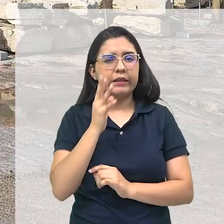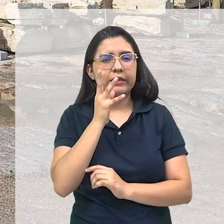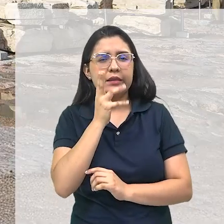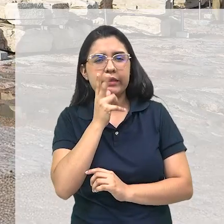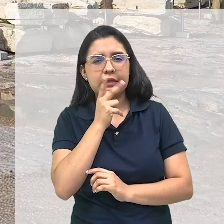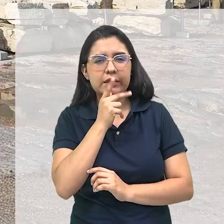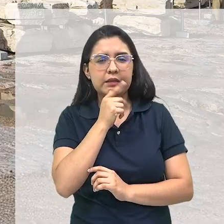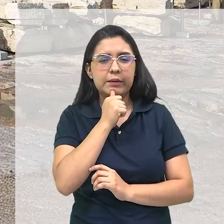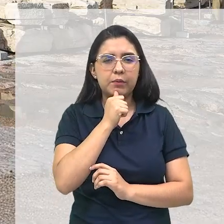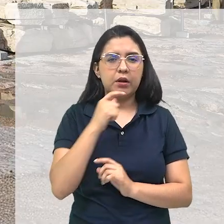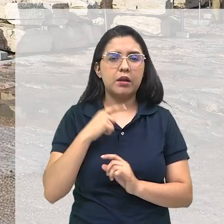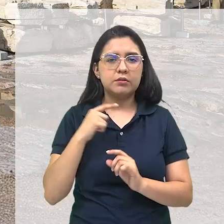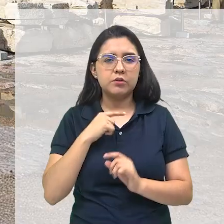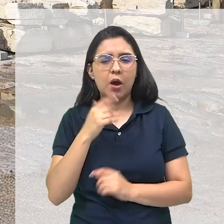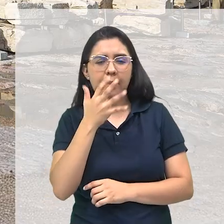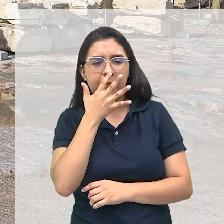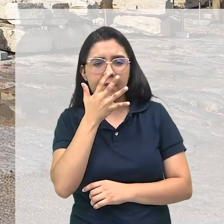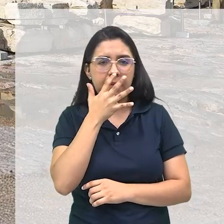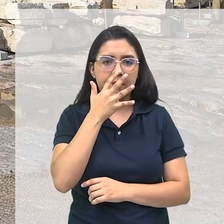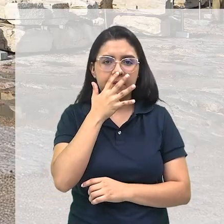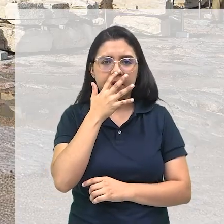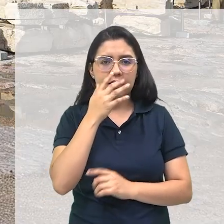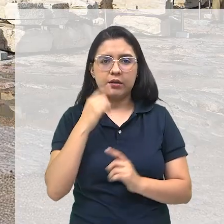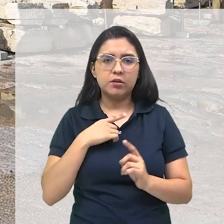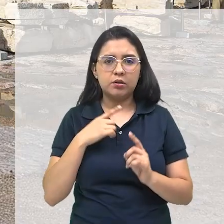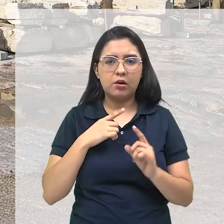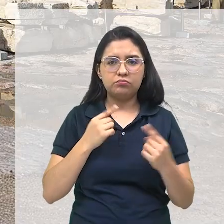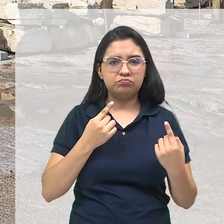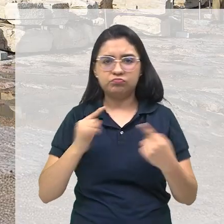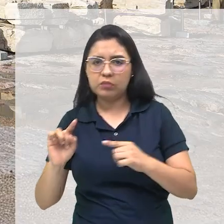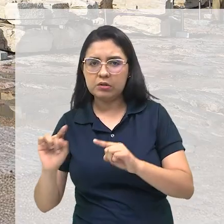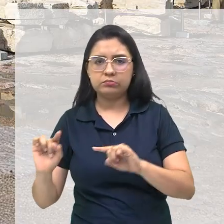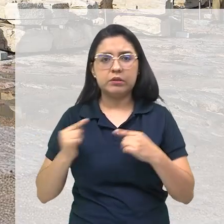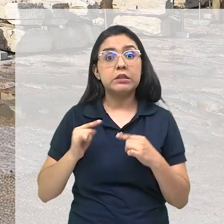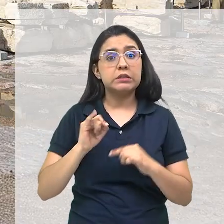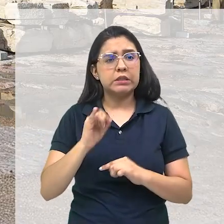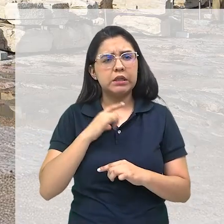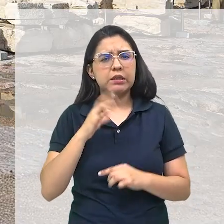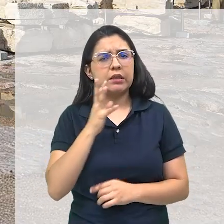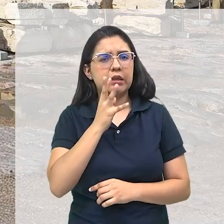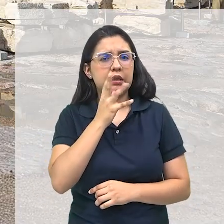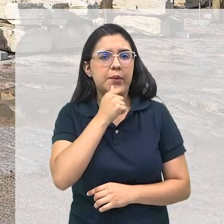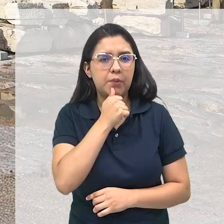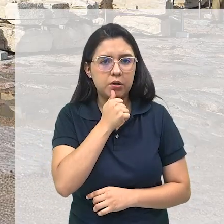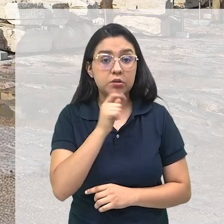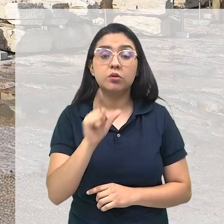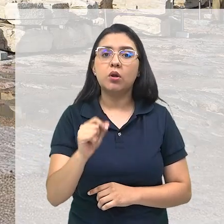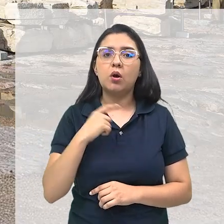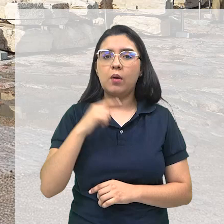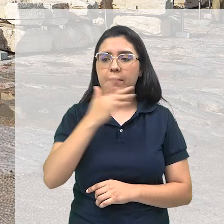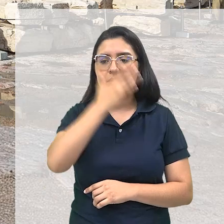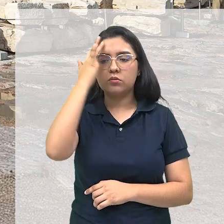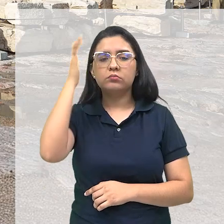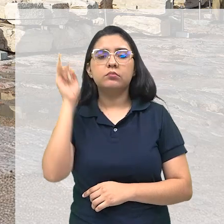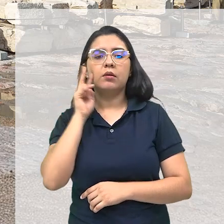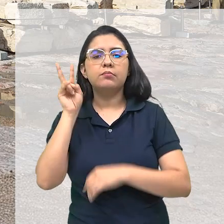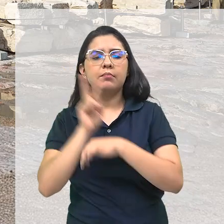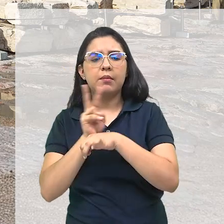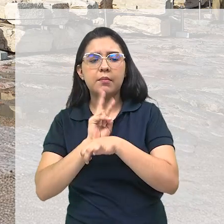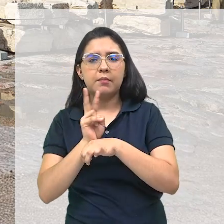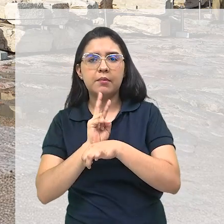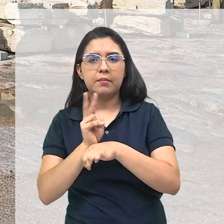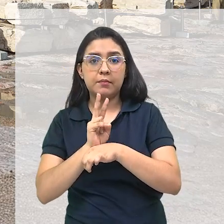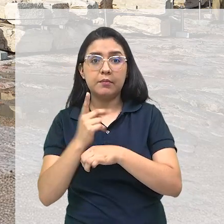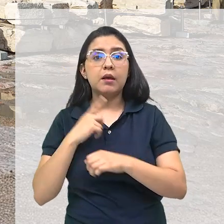Deles ficarem ali se estudando e ninguém ataca ninguém. E aí, se demorasse muito tempo, esse juiz aí com essa vara começava